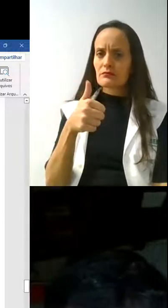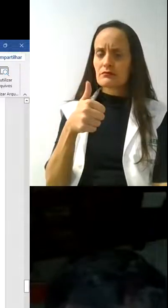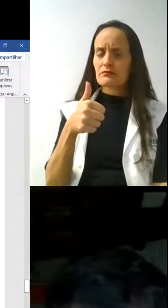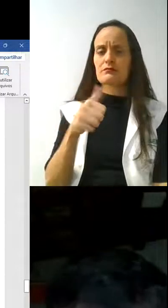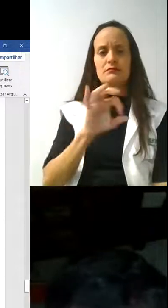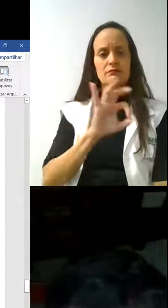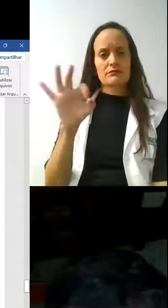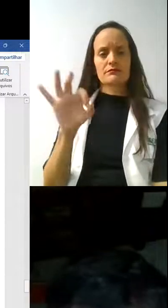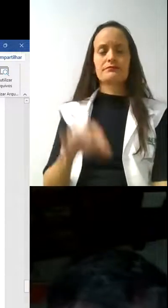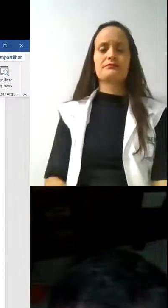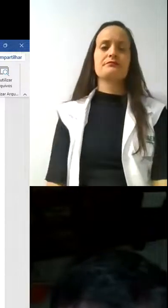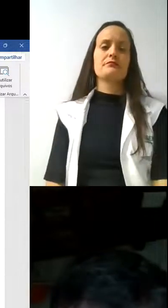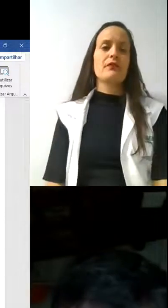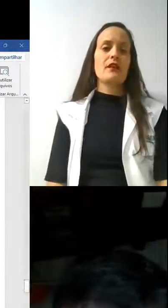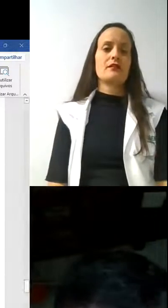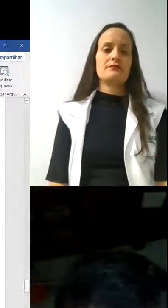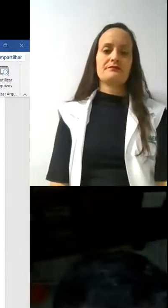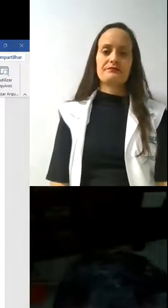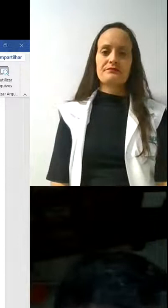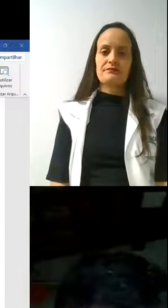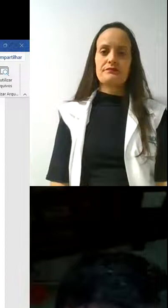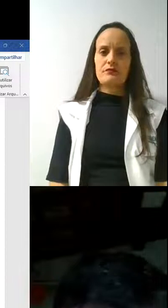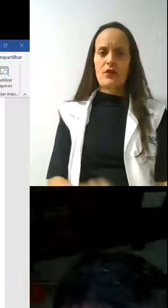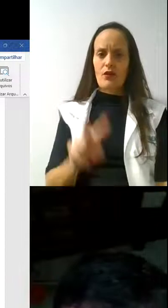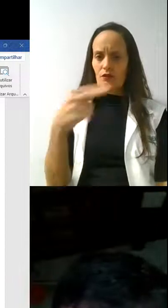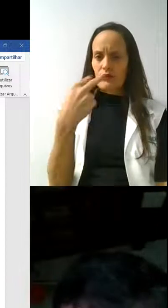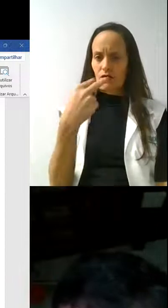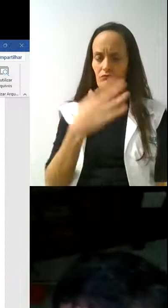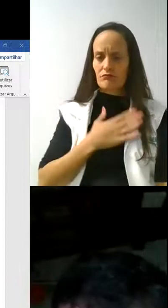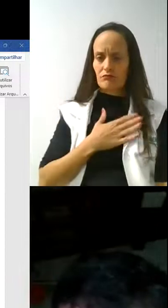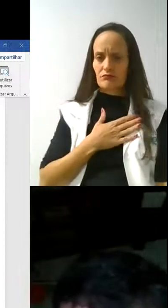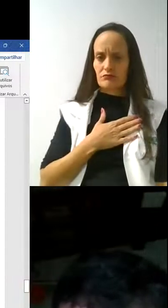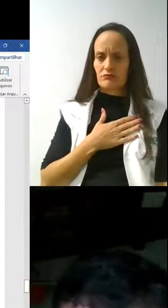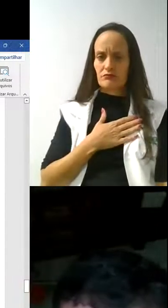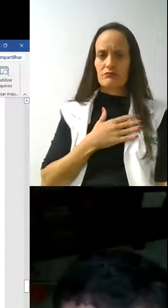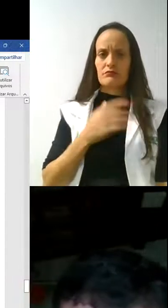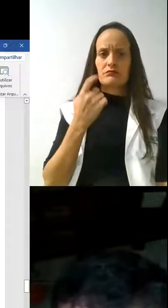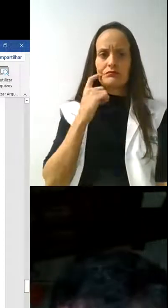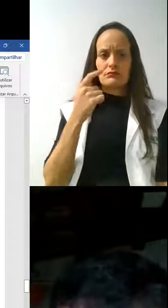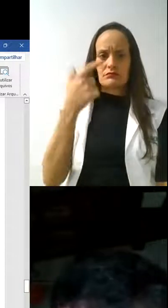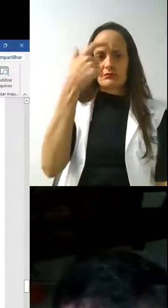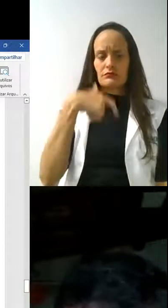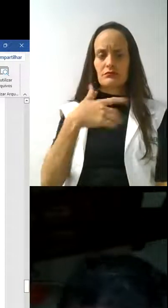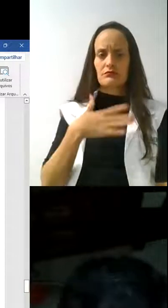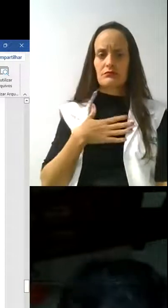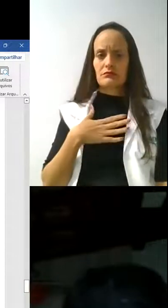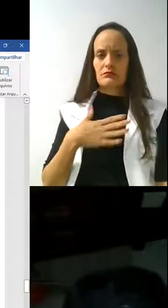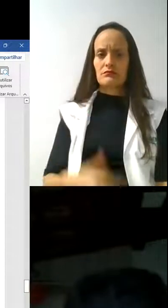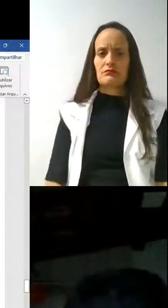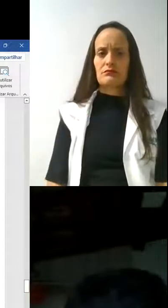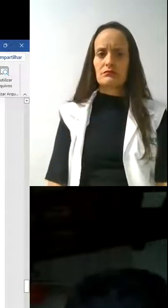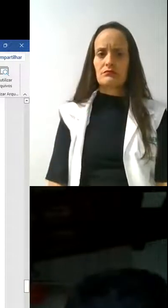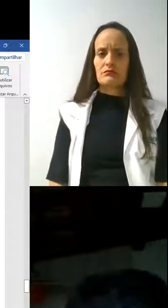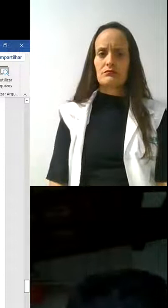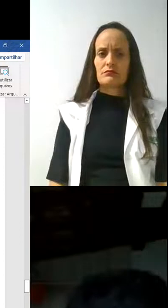Beleza. Vocês estão vendo a Cintia aí no cantinho? Tá, o vídeo dela tá funcionando aí para vocês?